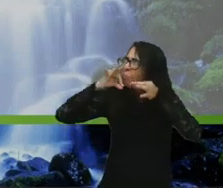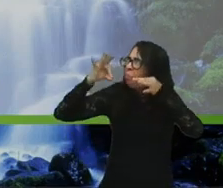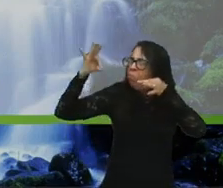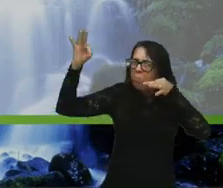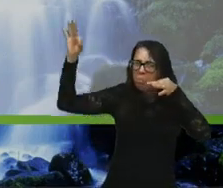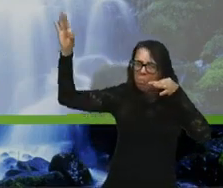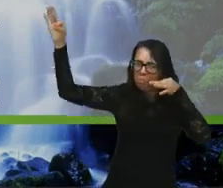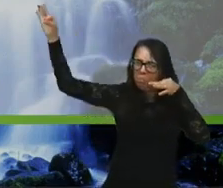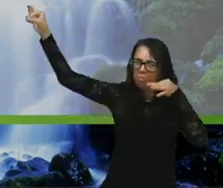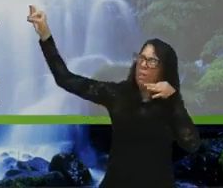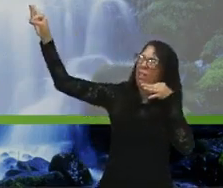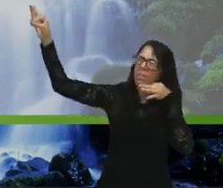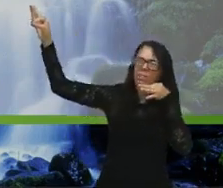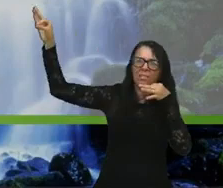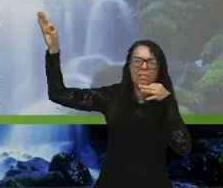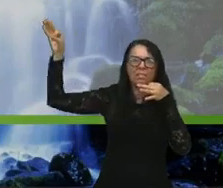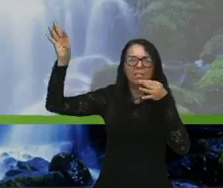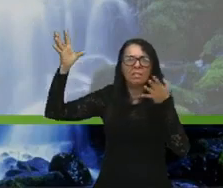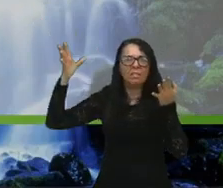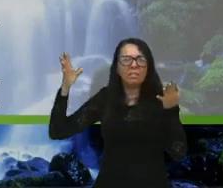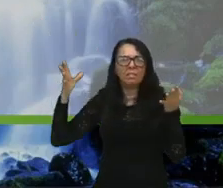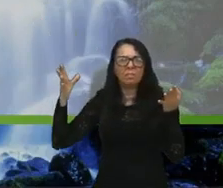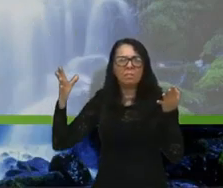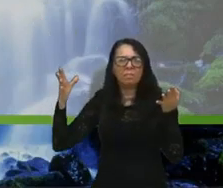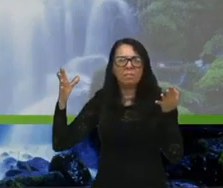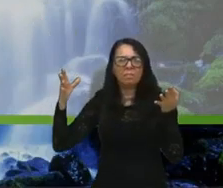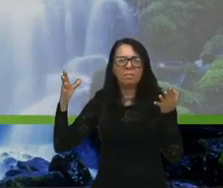e para conquistar mais coisas ainda?